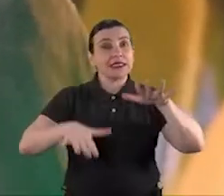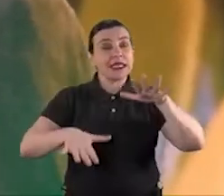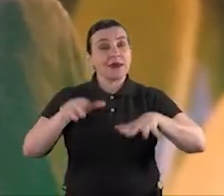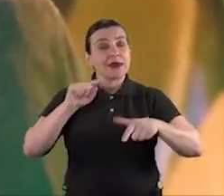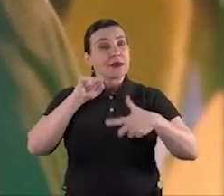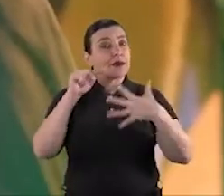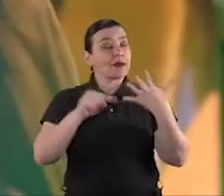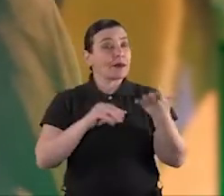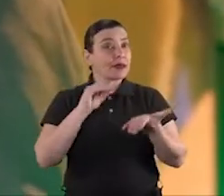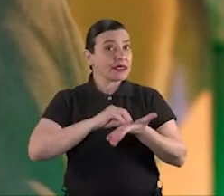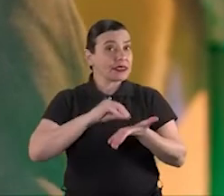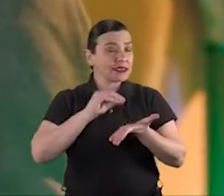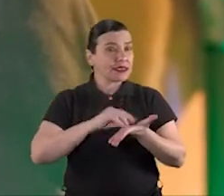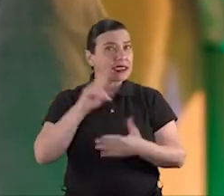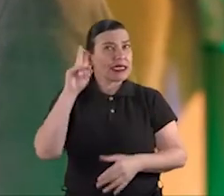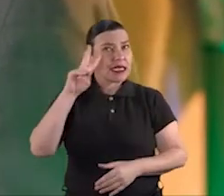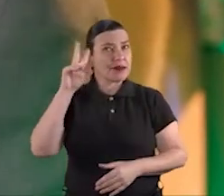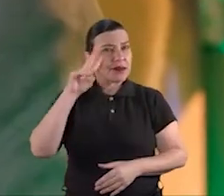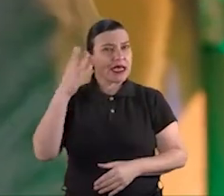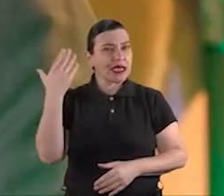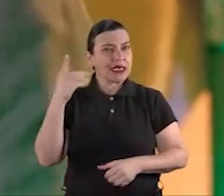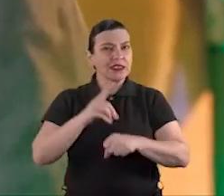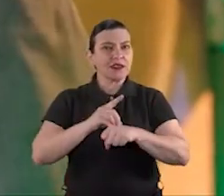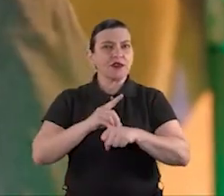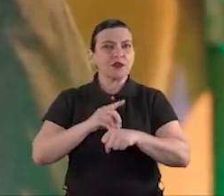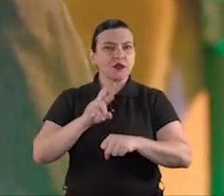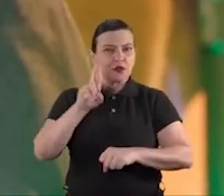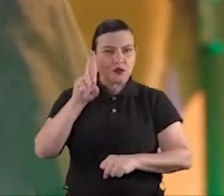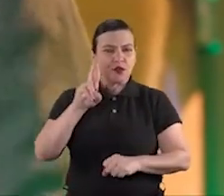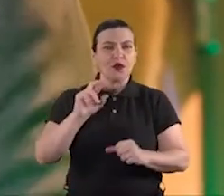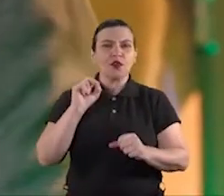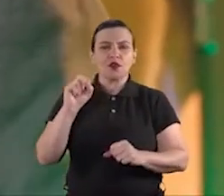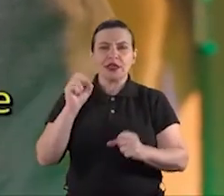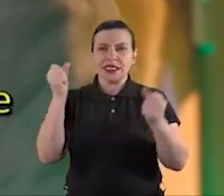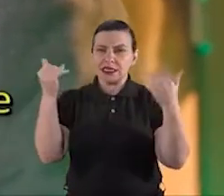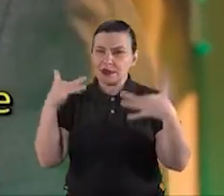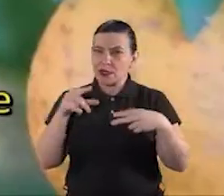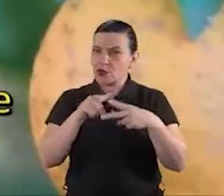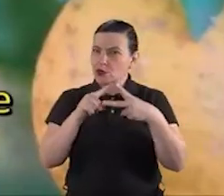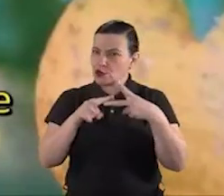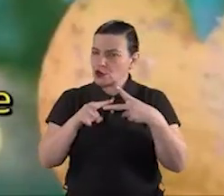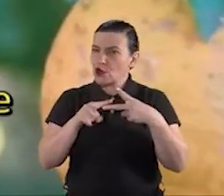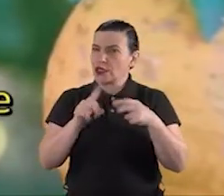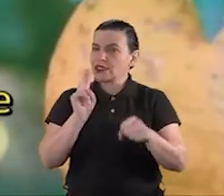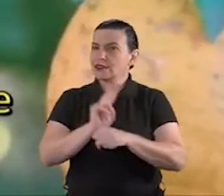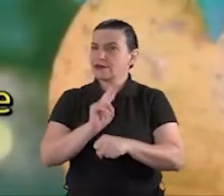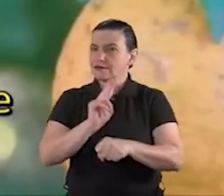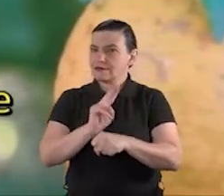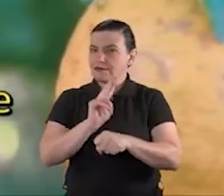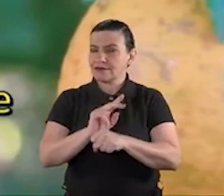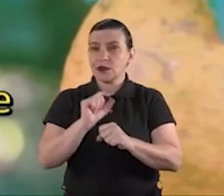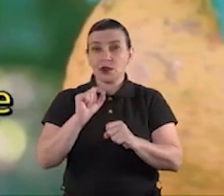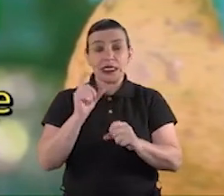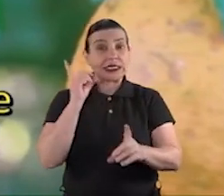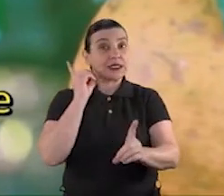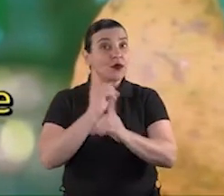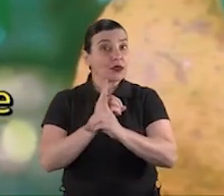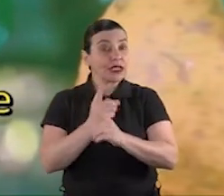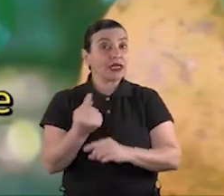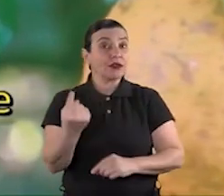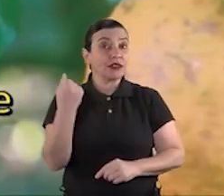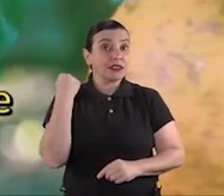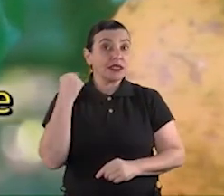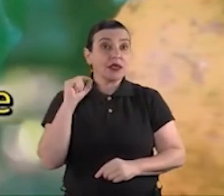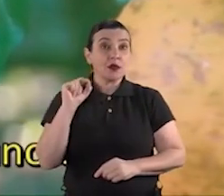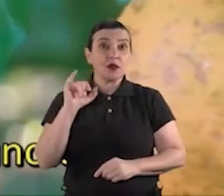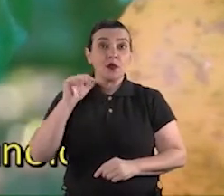necessidades específicas agora você vai lembrar do que o doutor augustorb mencionou os dois tipos de imunidade Eles foram identificados anteriormente